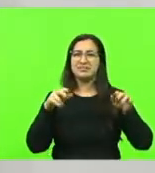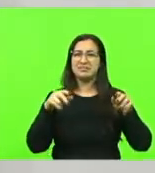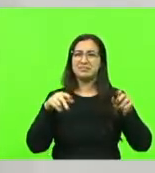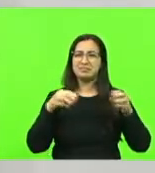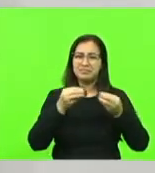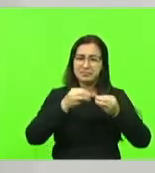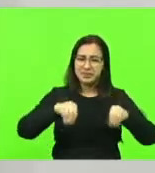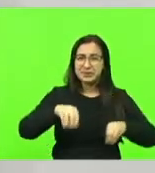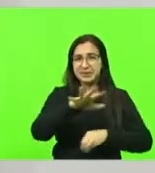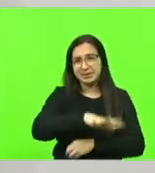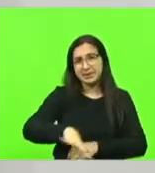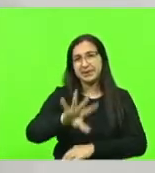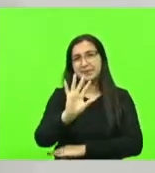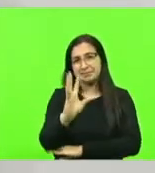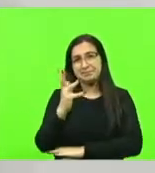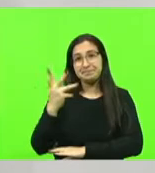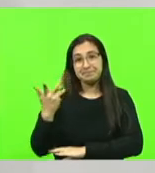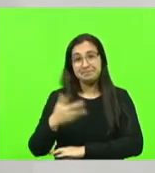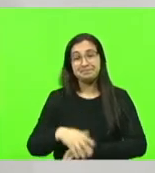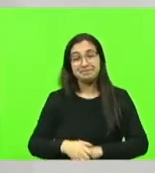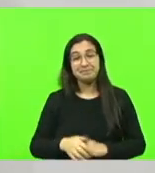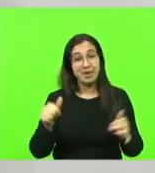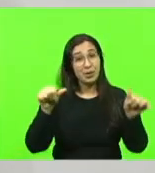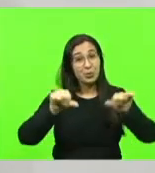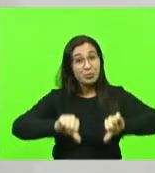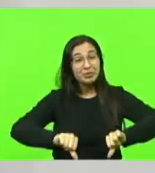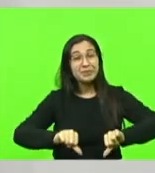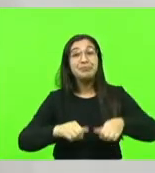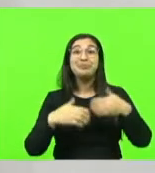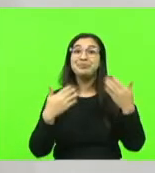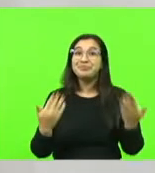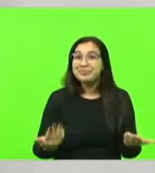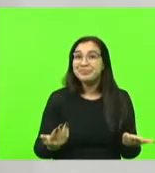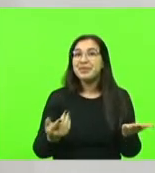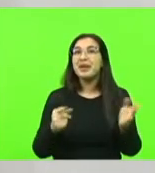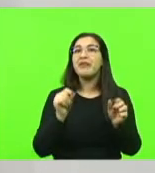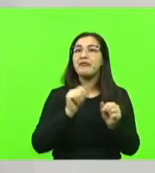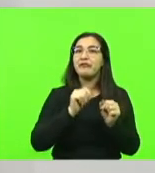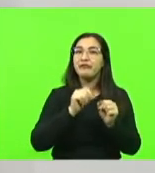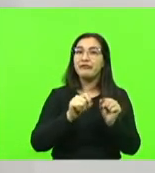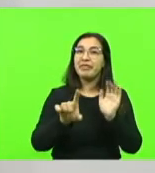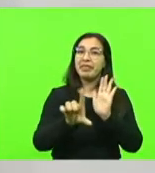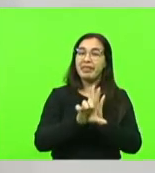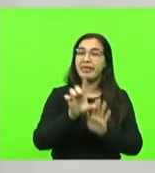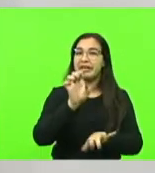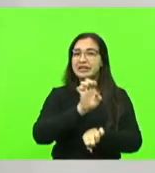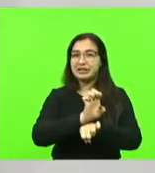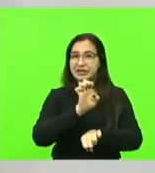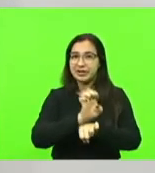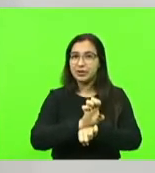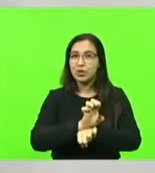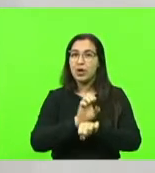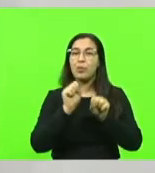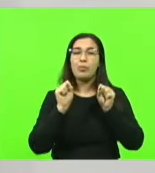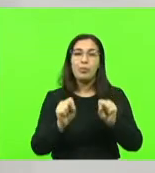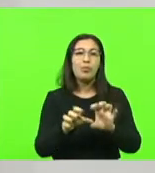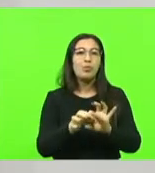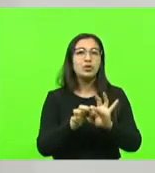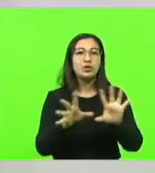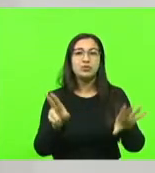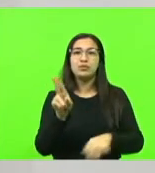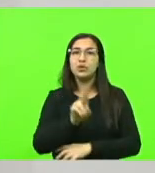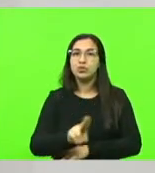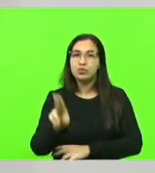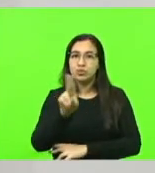meio ambiente. Então, nós fizemos uma lei estadual permitindo a utilização